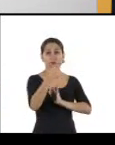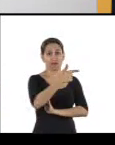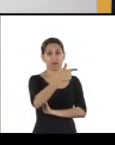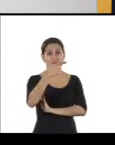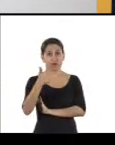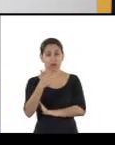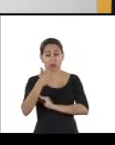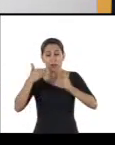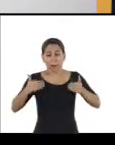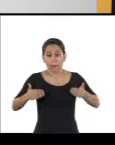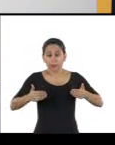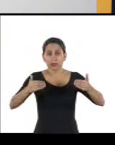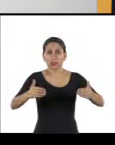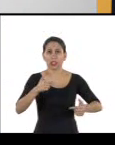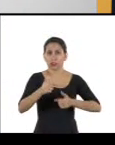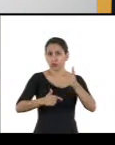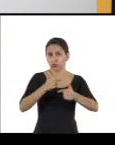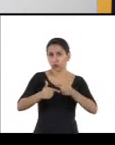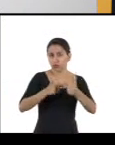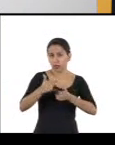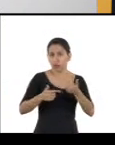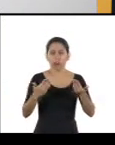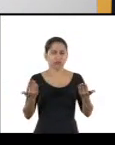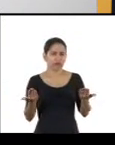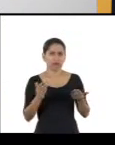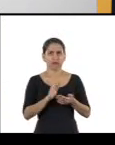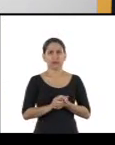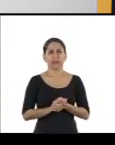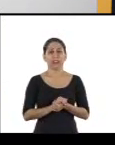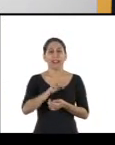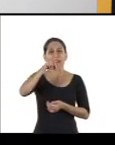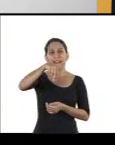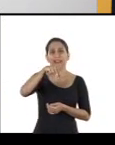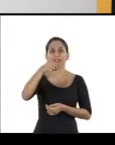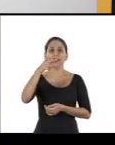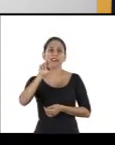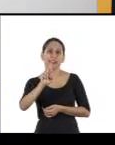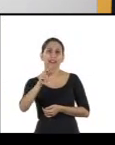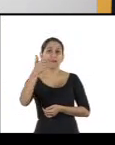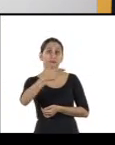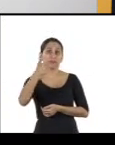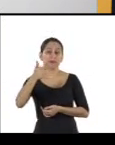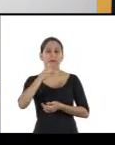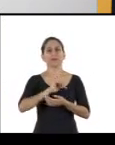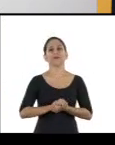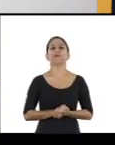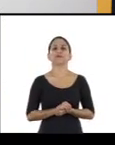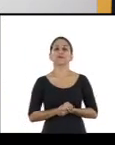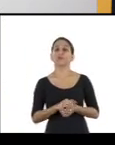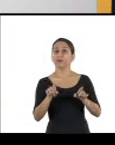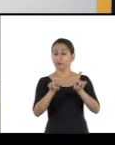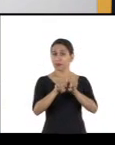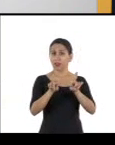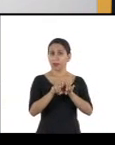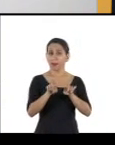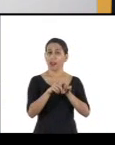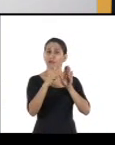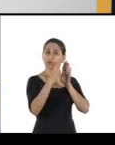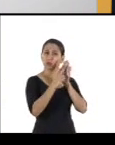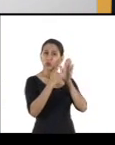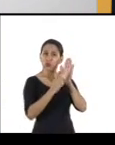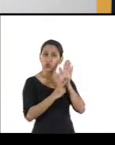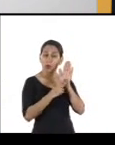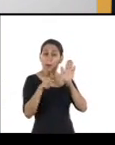do Ministério do Trabalho e Emprego, ou simplesmente NR22, e as normas reguladoras de